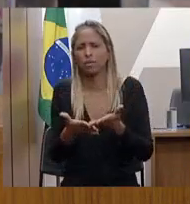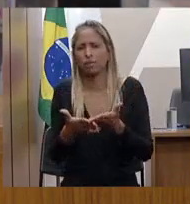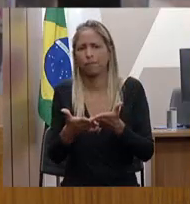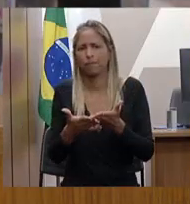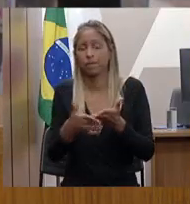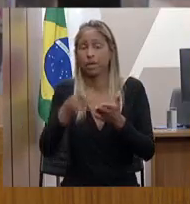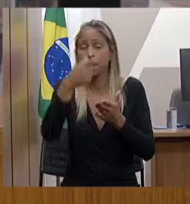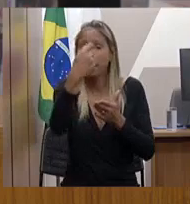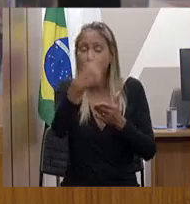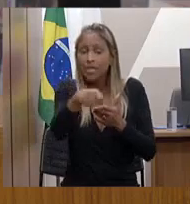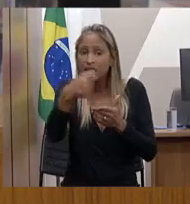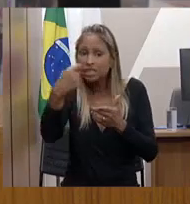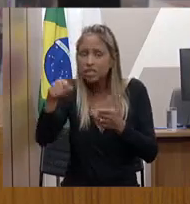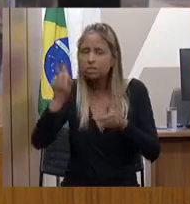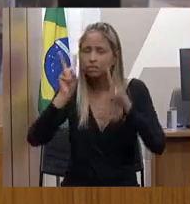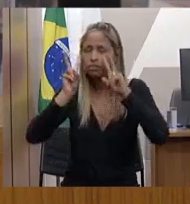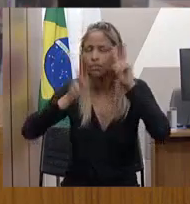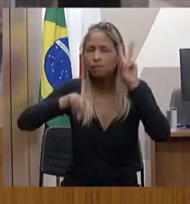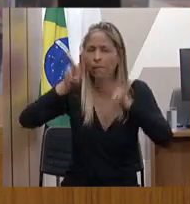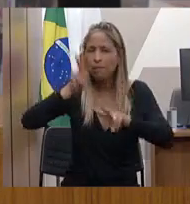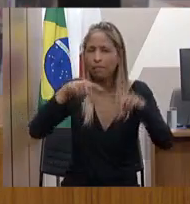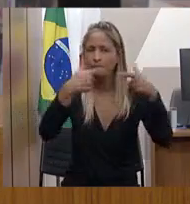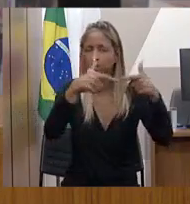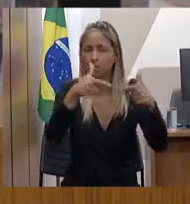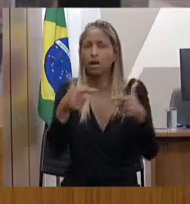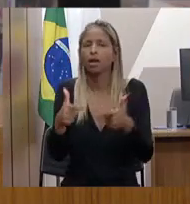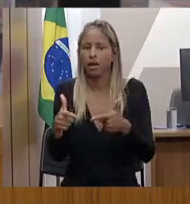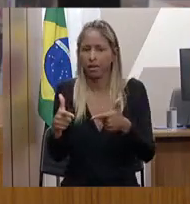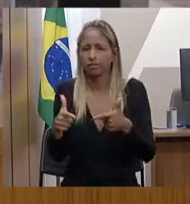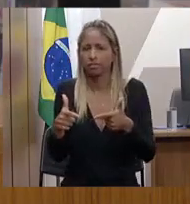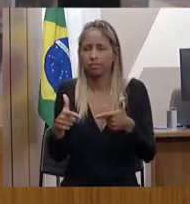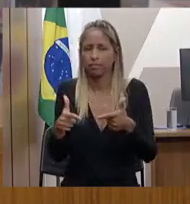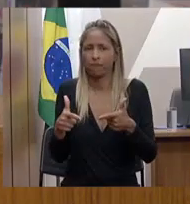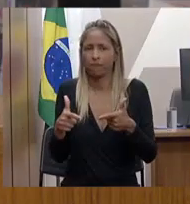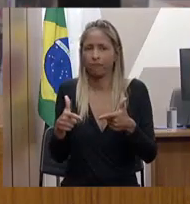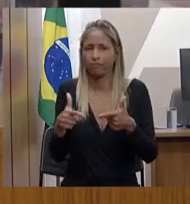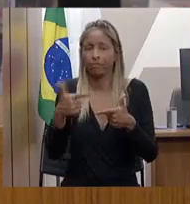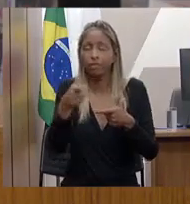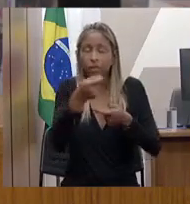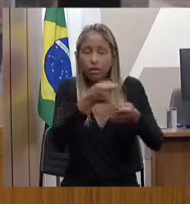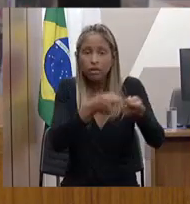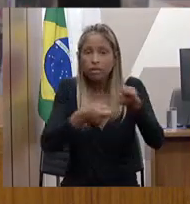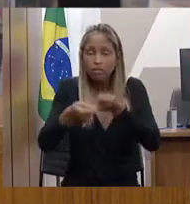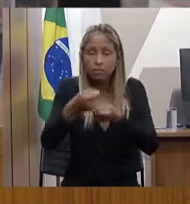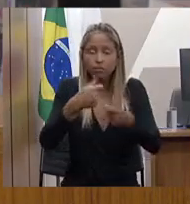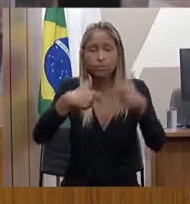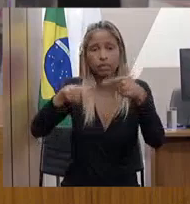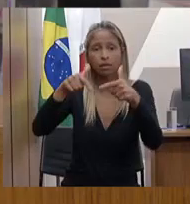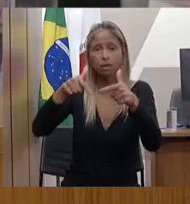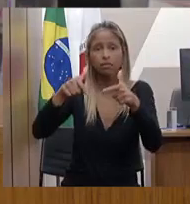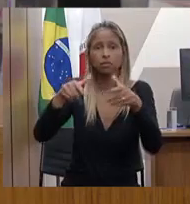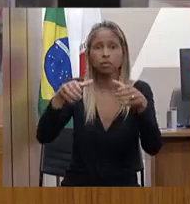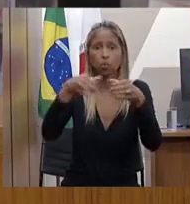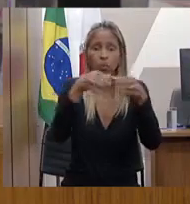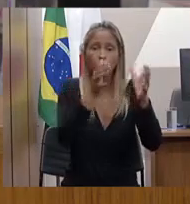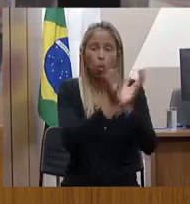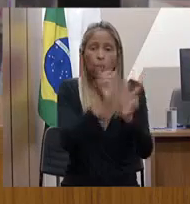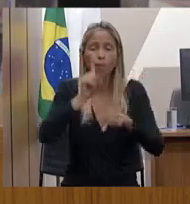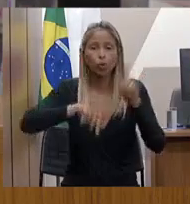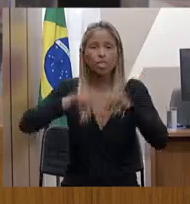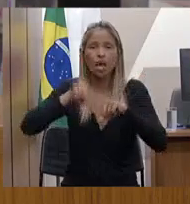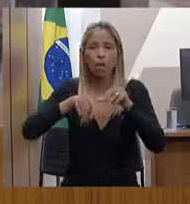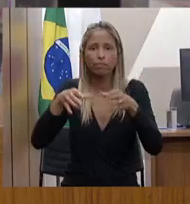é preciso a gente começar a analisar e trabalhar não mais agora no único setor econômico Mas trabalhar nas cadeias produtivas